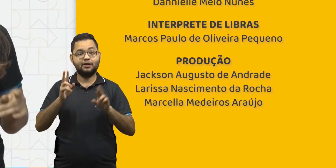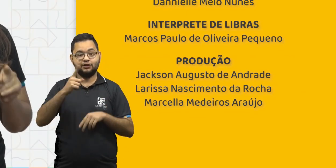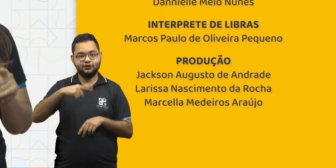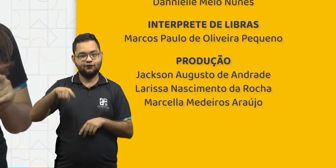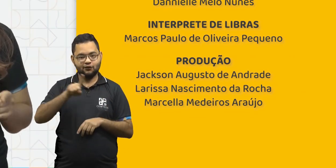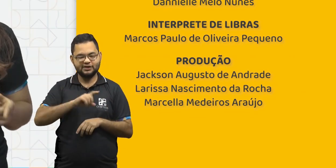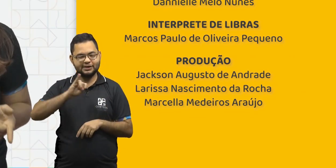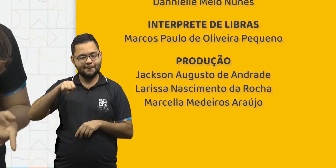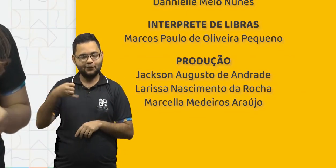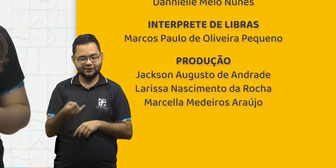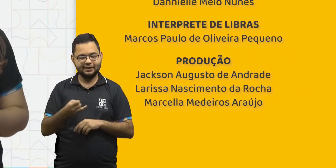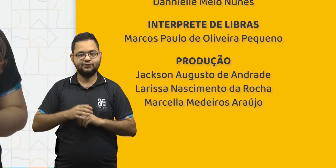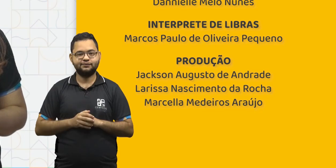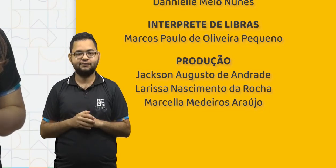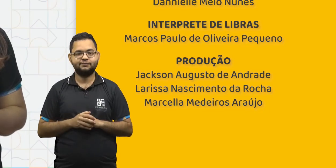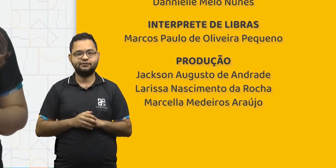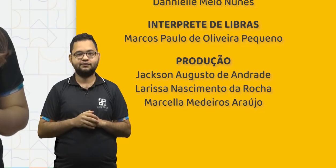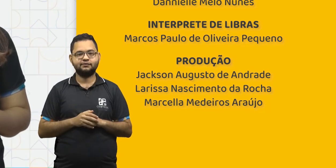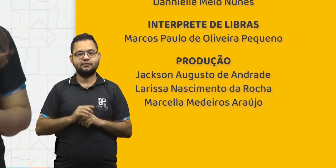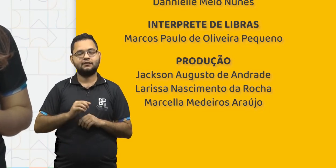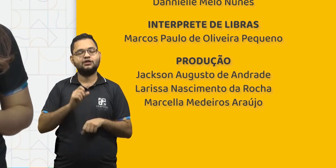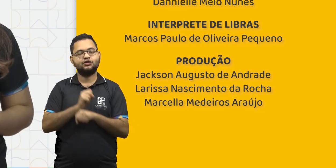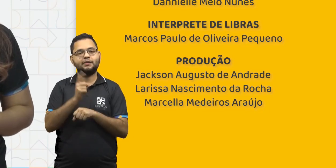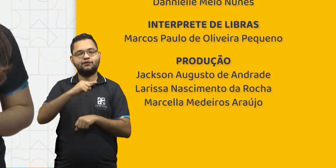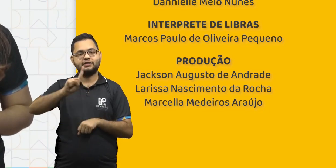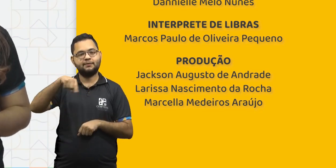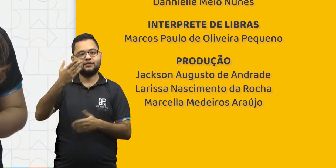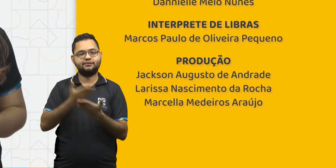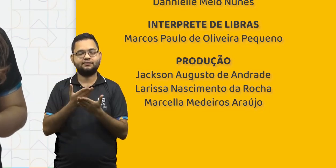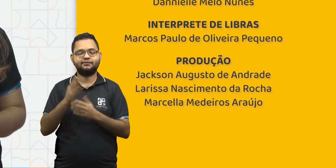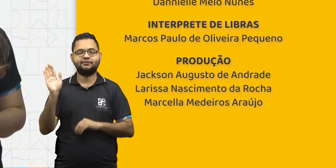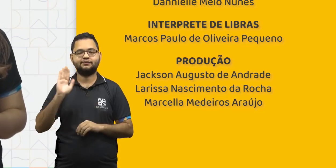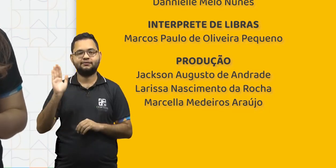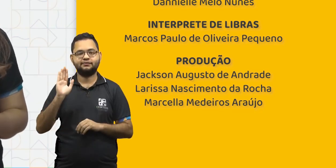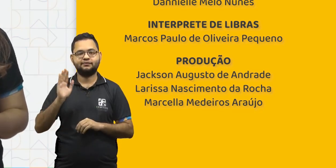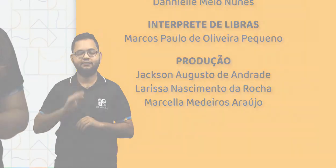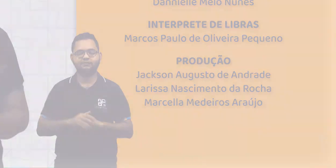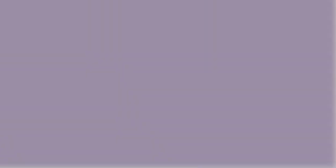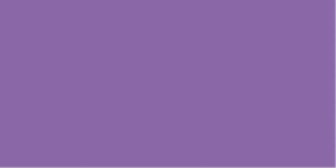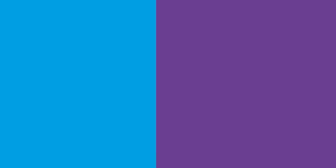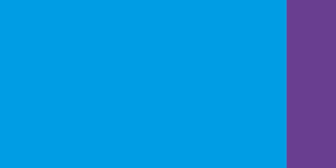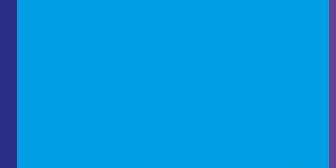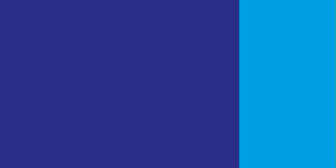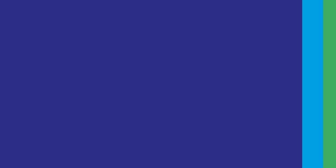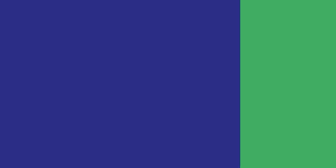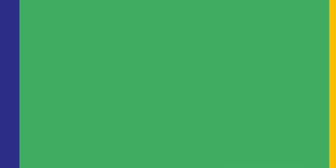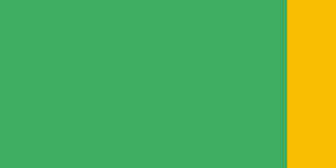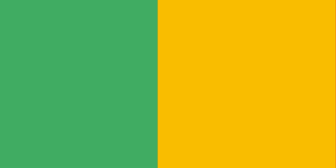esperança que você tenha aproveitado. Te espero aqui na próxima vez. Até mais!